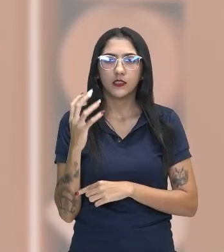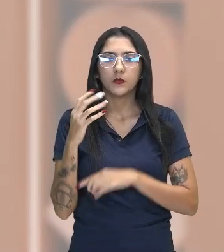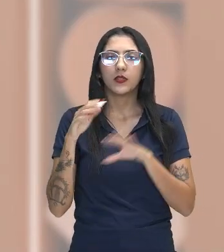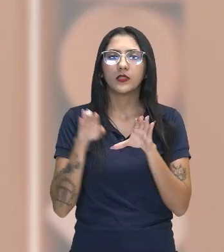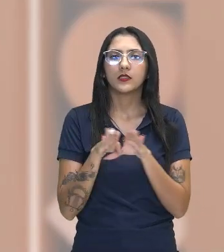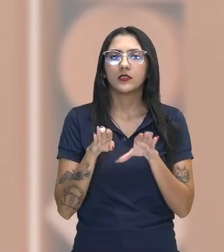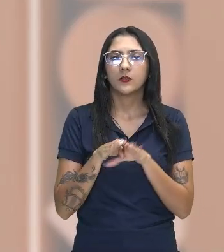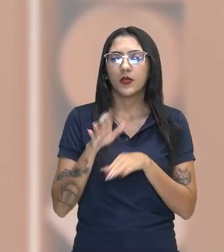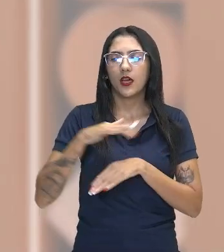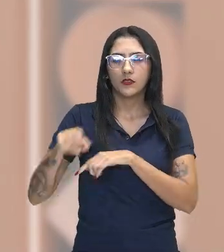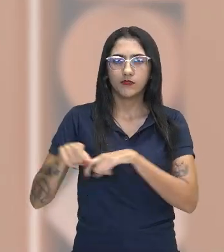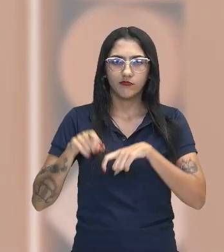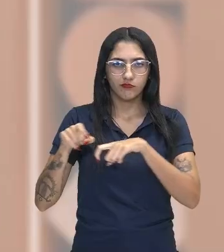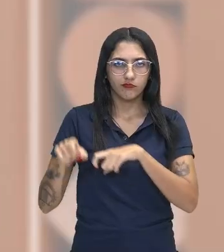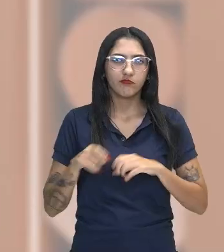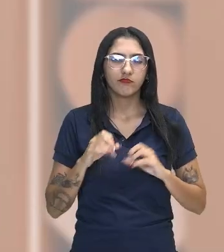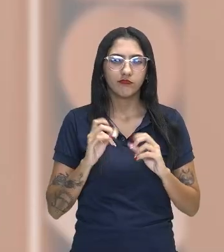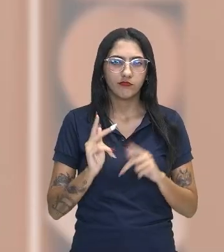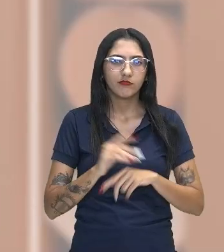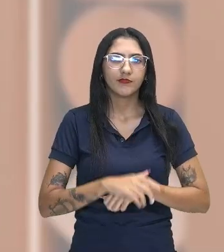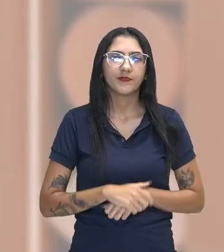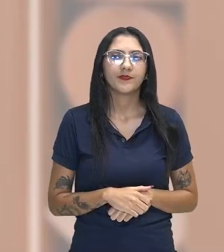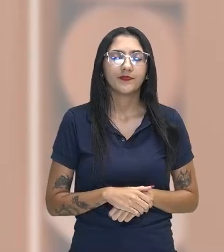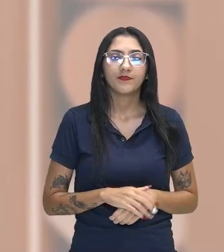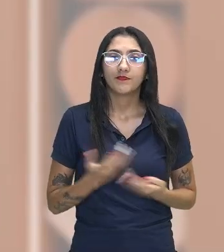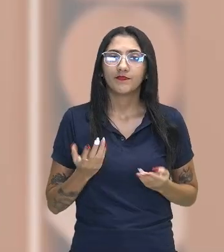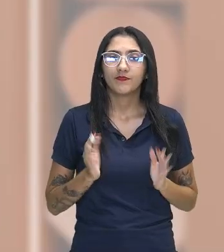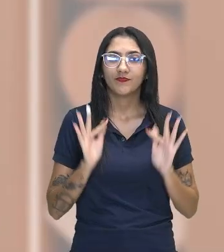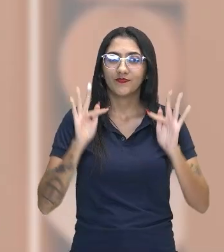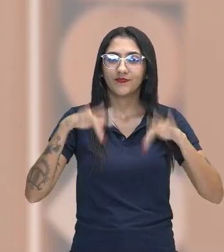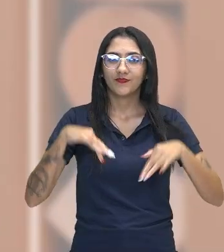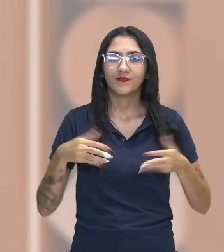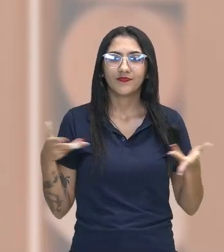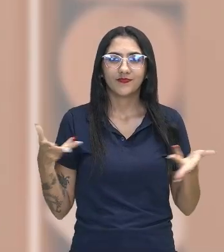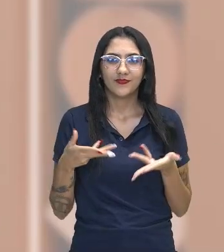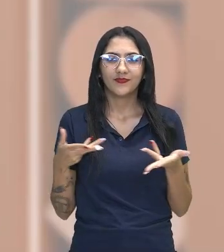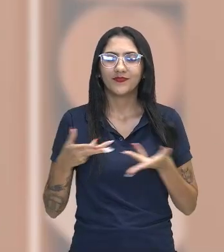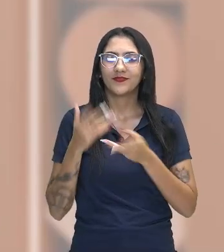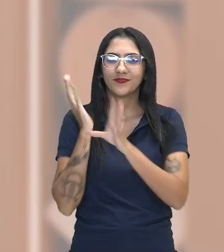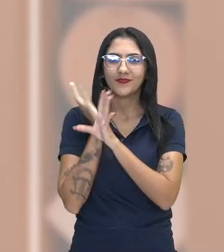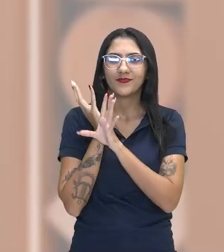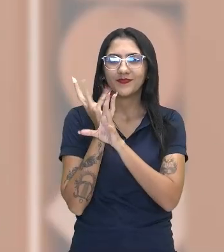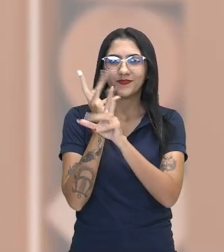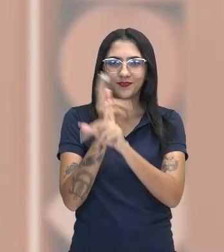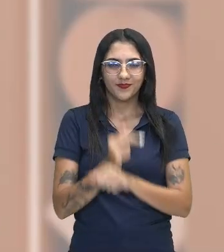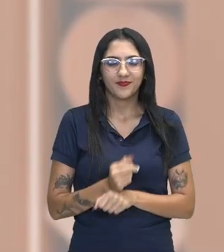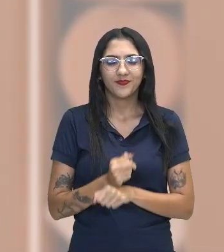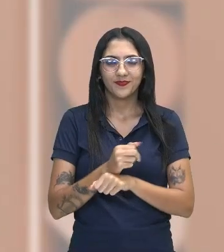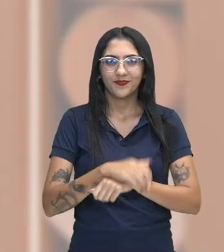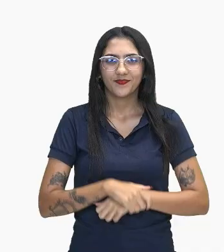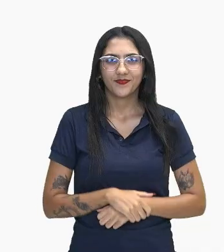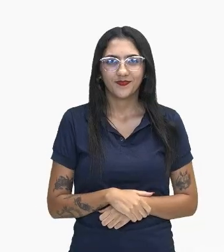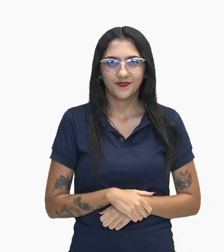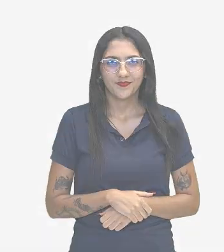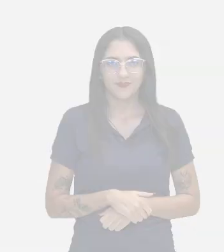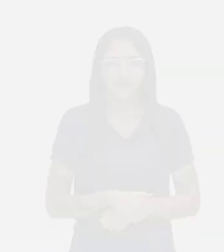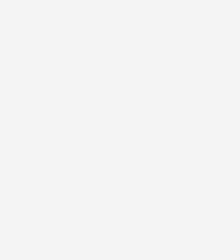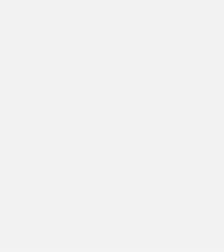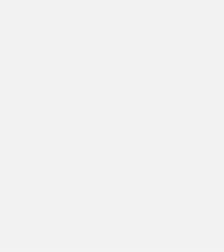da agricultura, tá certo? E assim a gente finaliza esse momento aí da nossa aula.